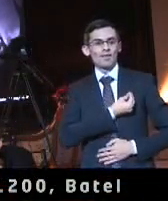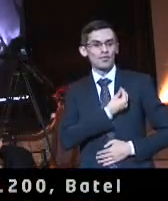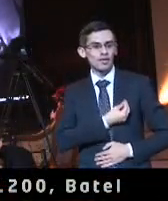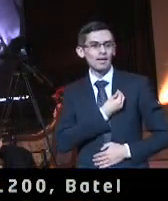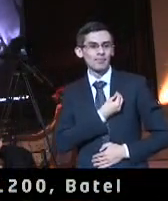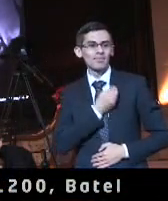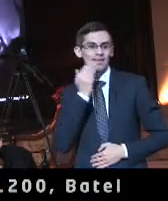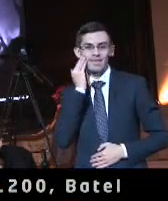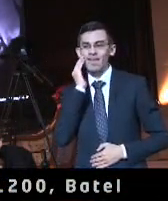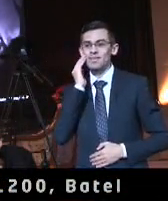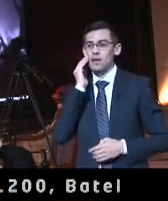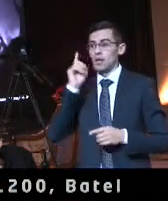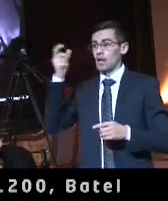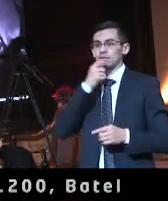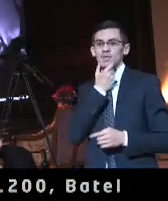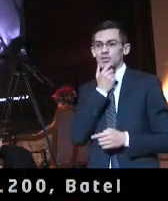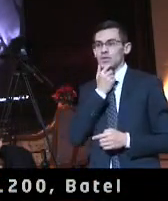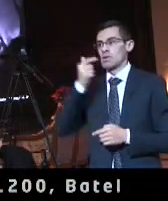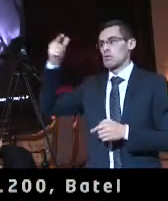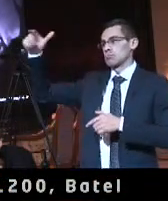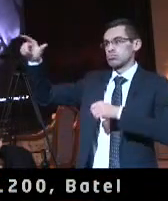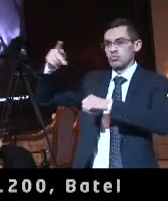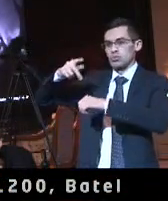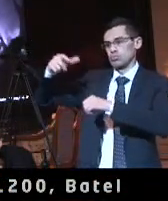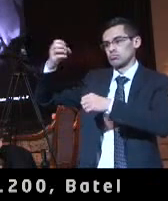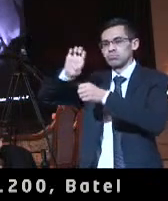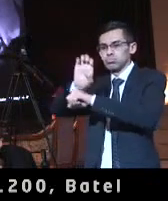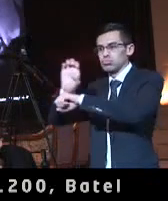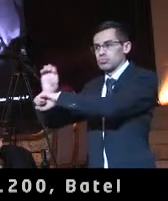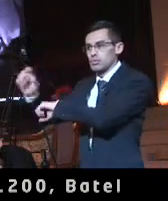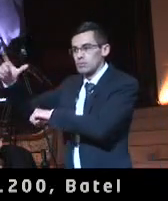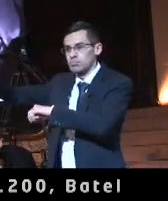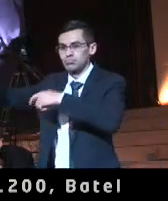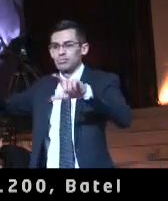Unidos todo queria ver acontecer nos outros presídios.